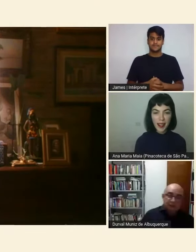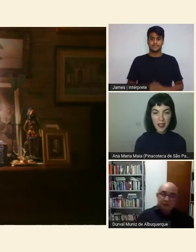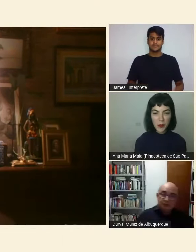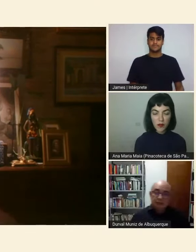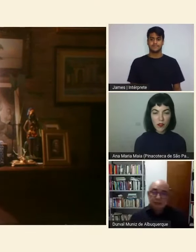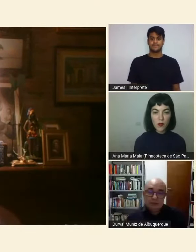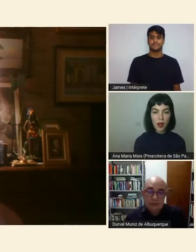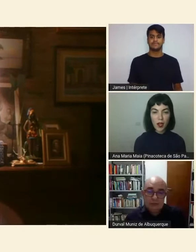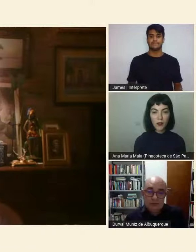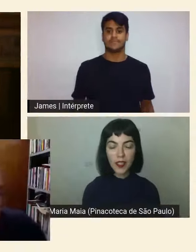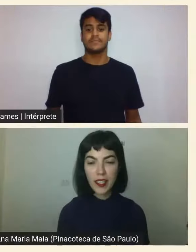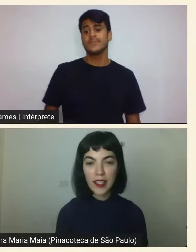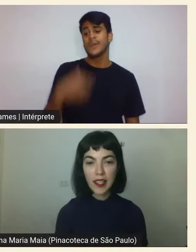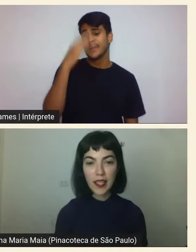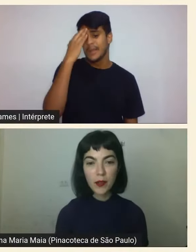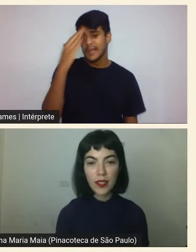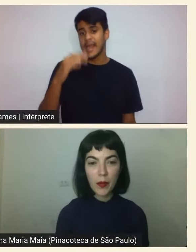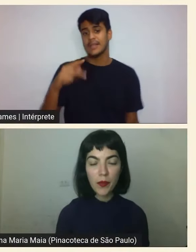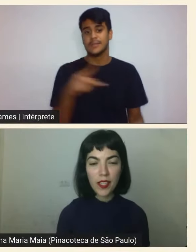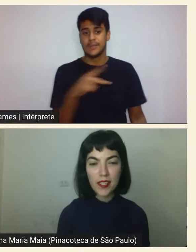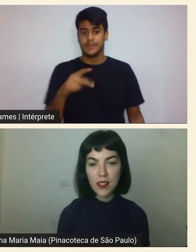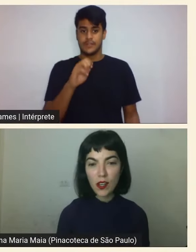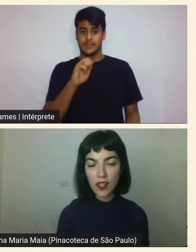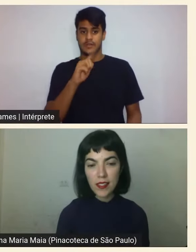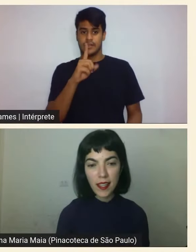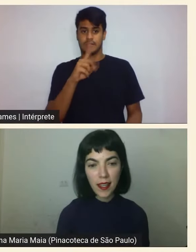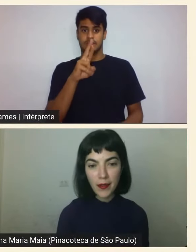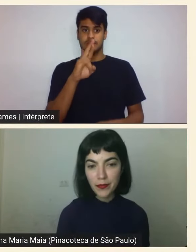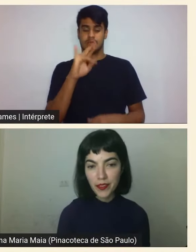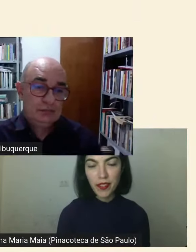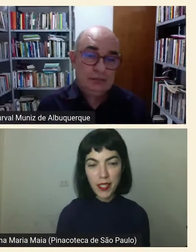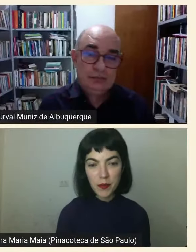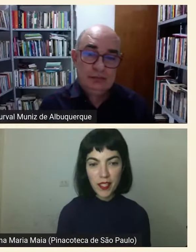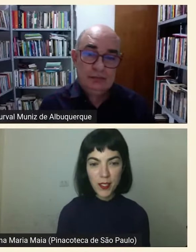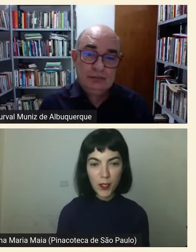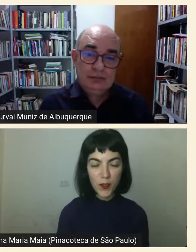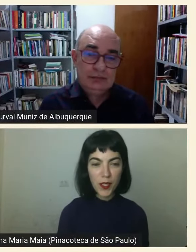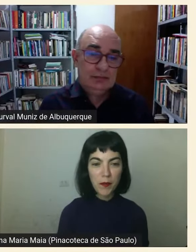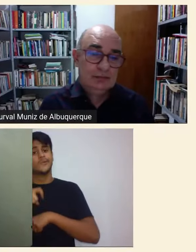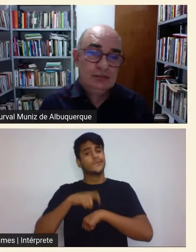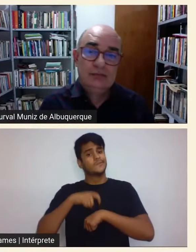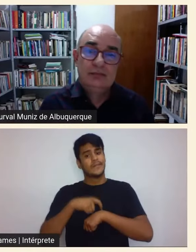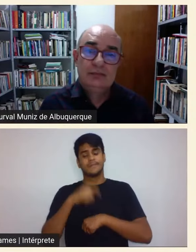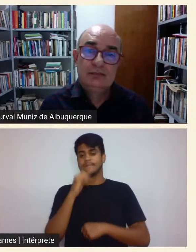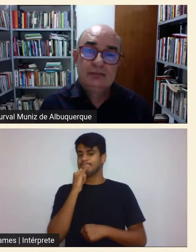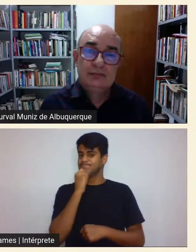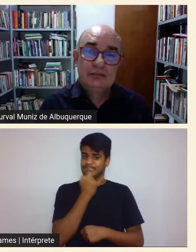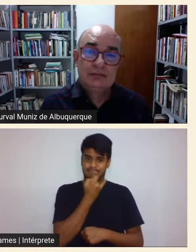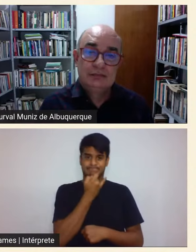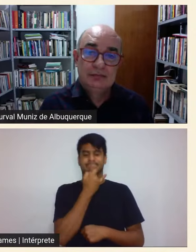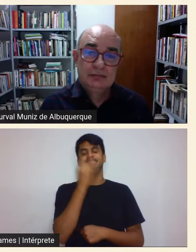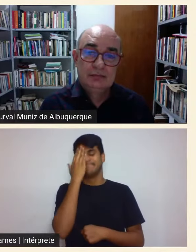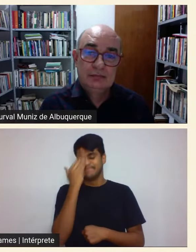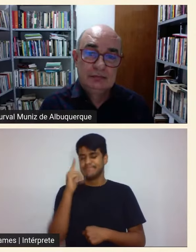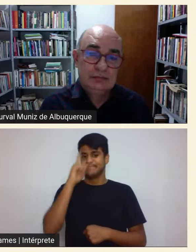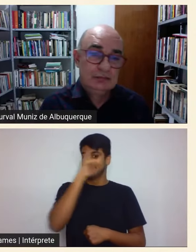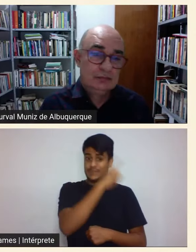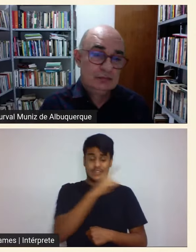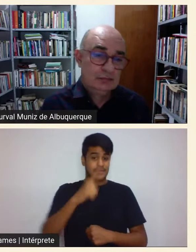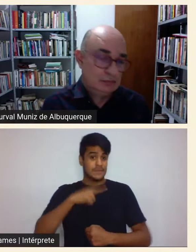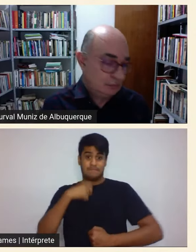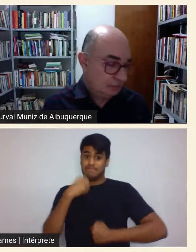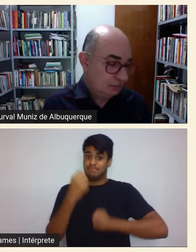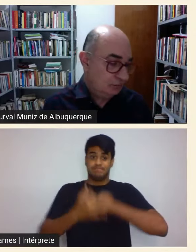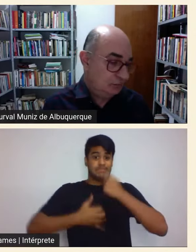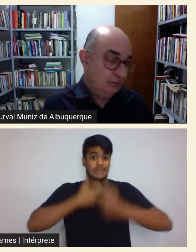Muito obrigada, professor Aldrin. O tempo nessas horas é, infelizmente, nosso inimigo. A gente vai vendo tantos caminhos